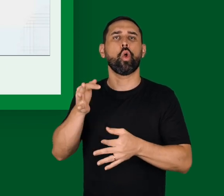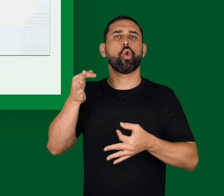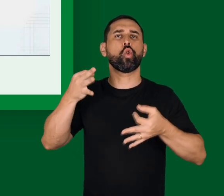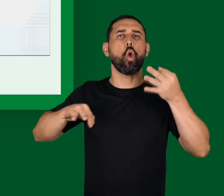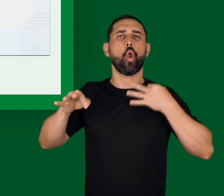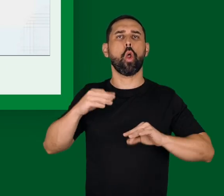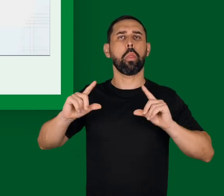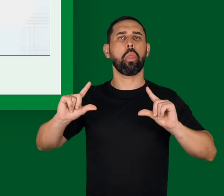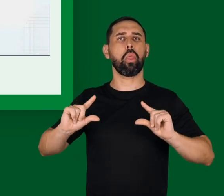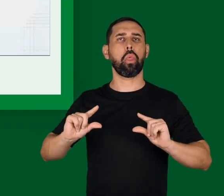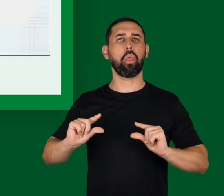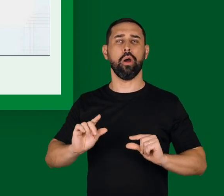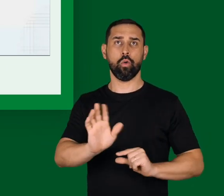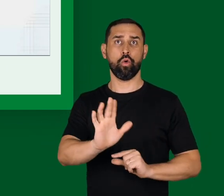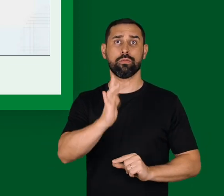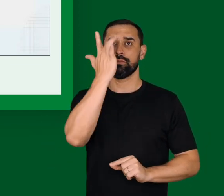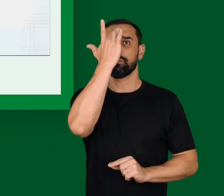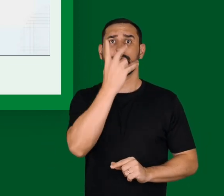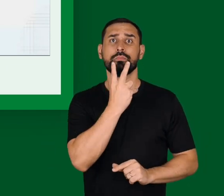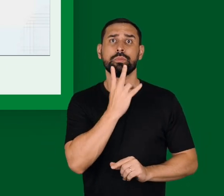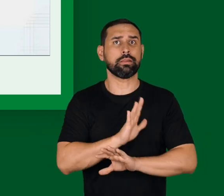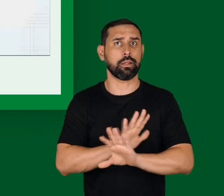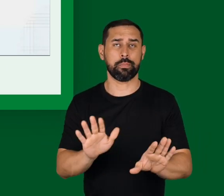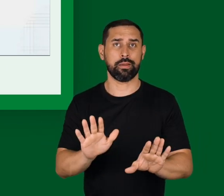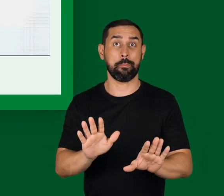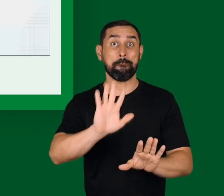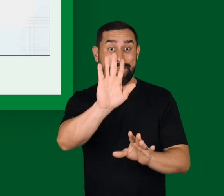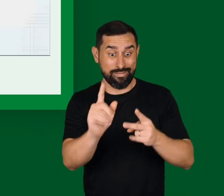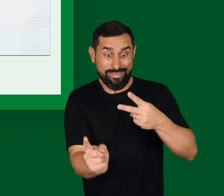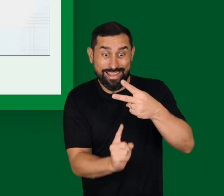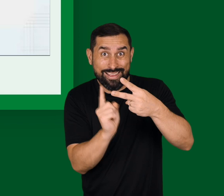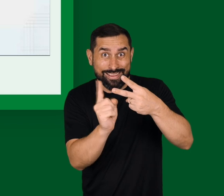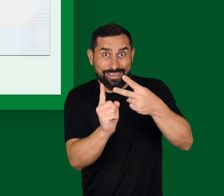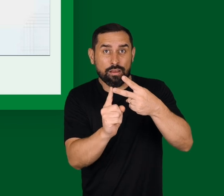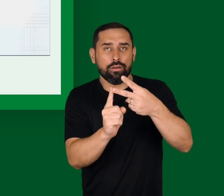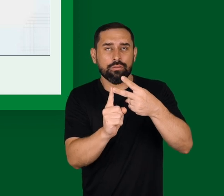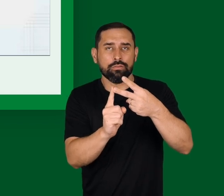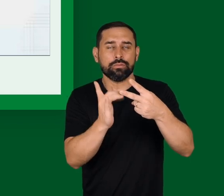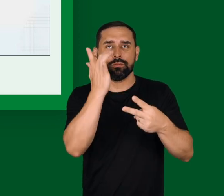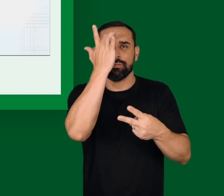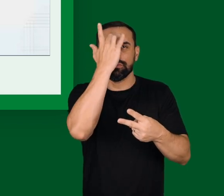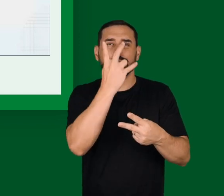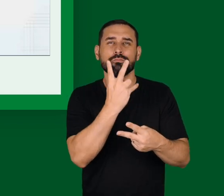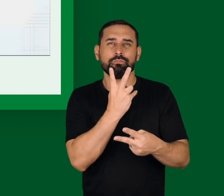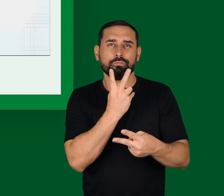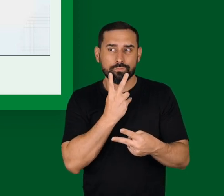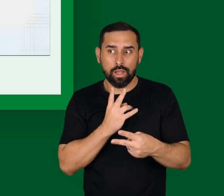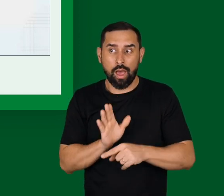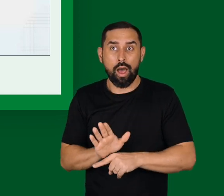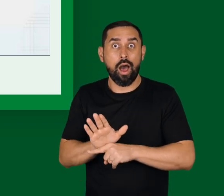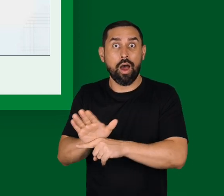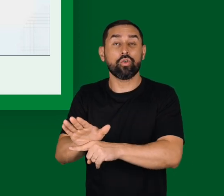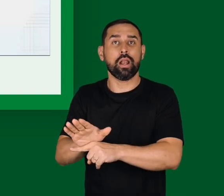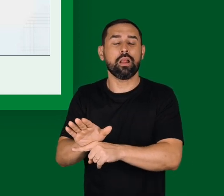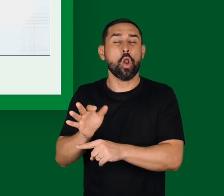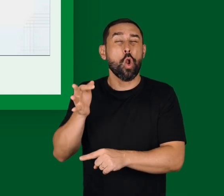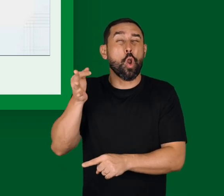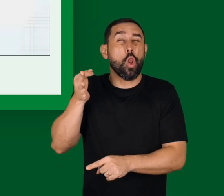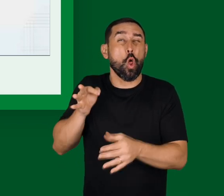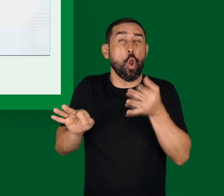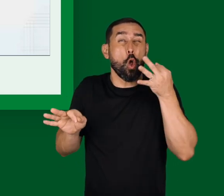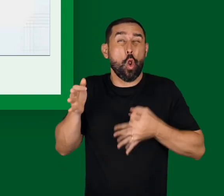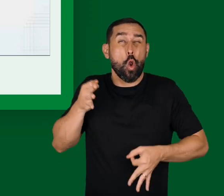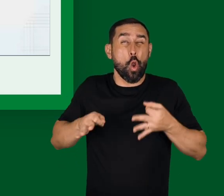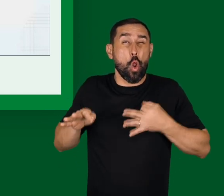ele não é analgésico, ele não tira dor, ele apenas seda. O fentanil, sim, como ele